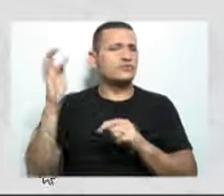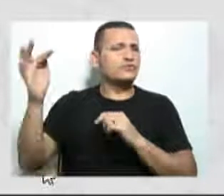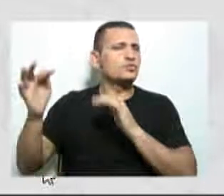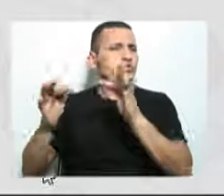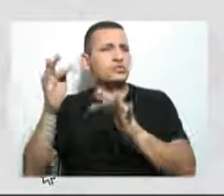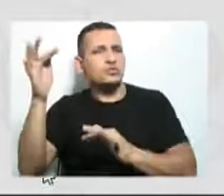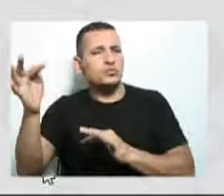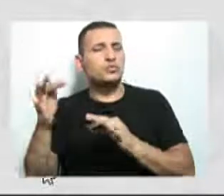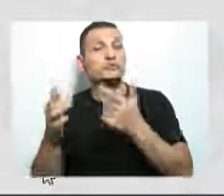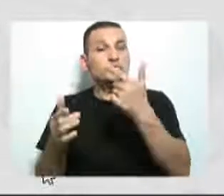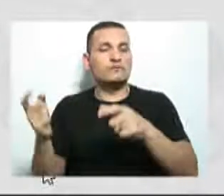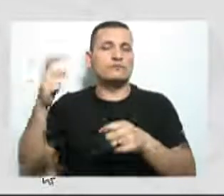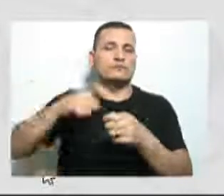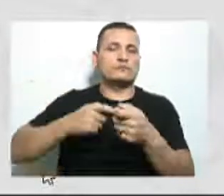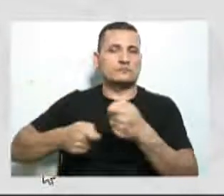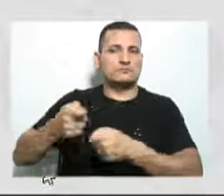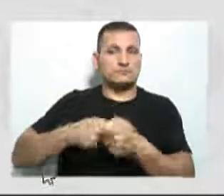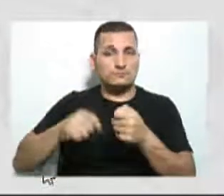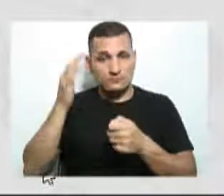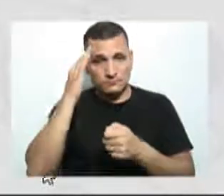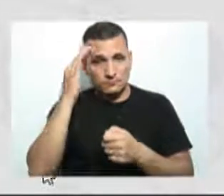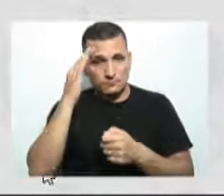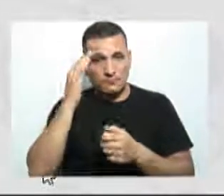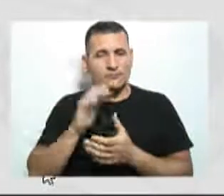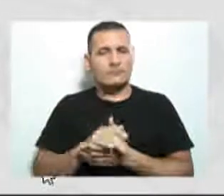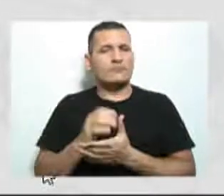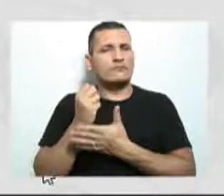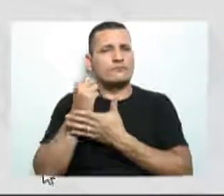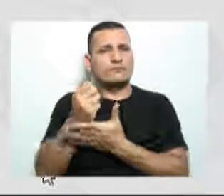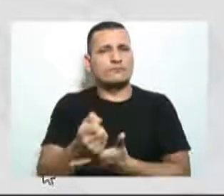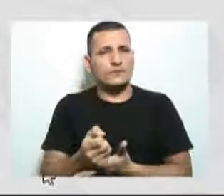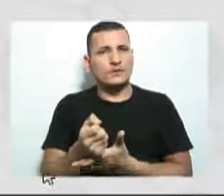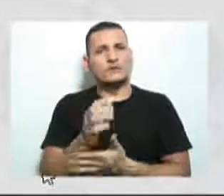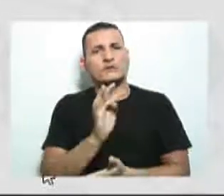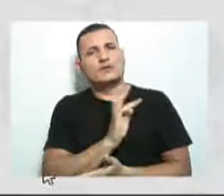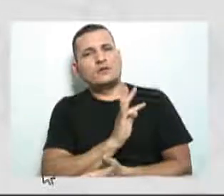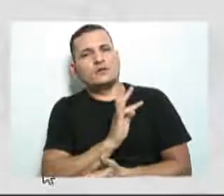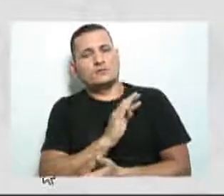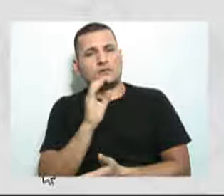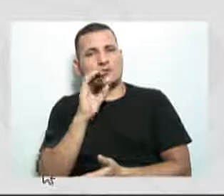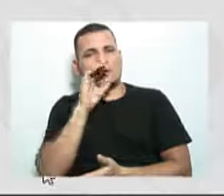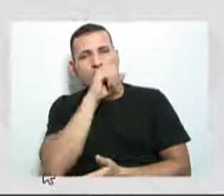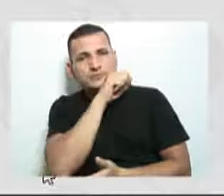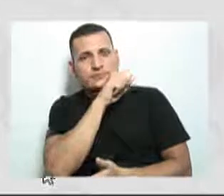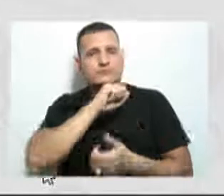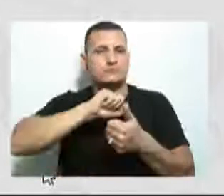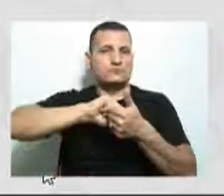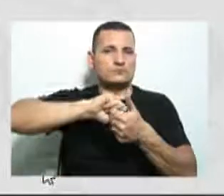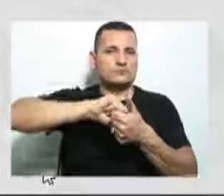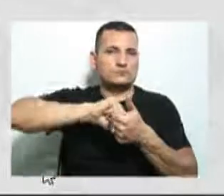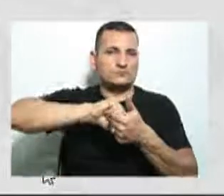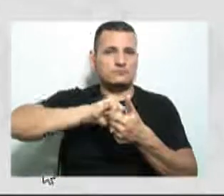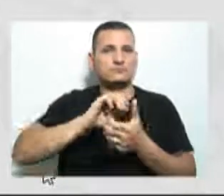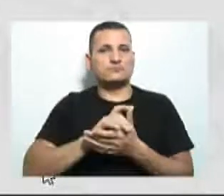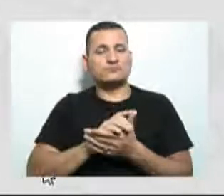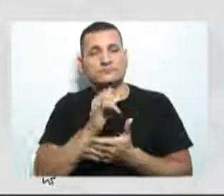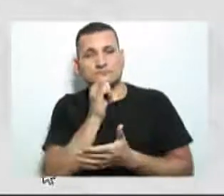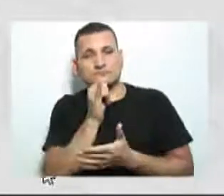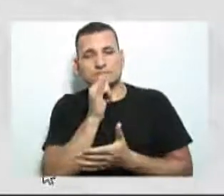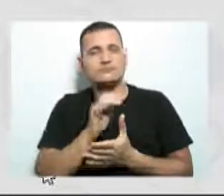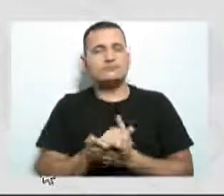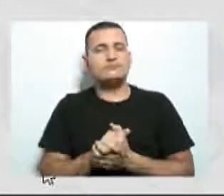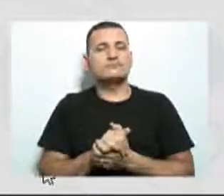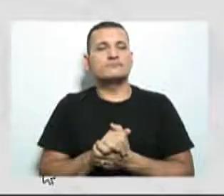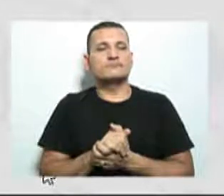aconteçam futuramente, entendeu? A assistência técnica, né, rápida e de qualidade. Tá? Por exemplo, caso algum